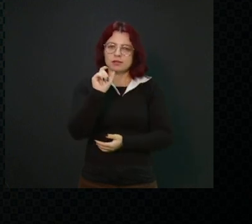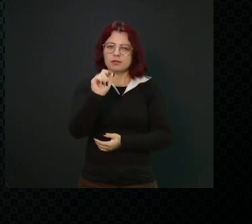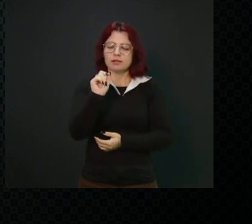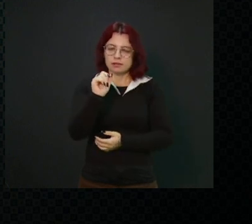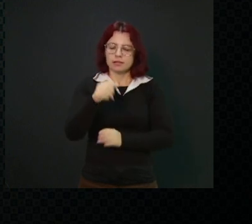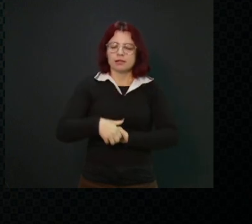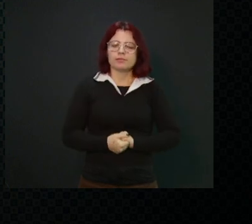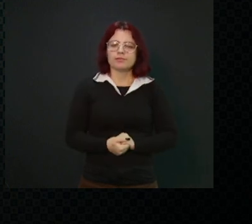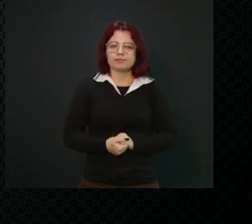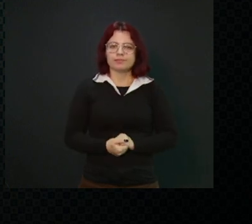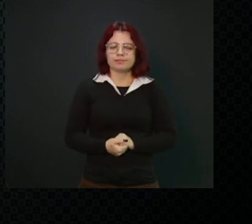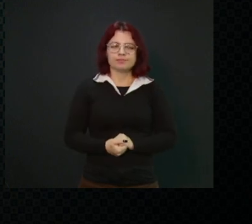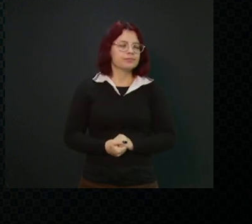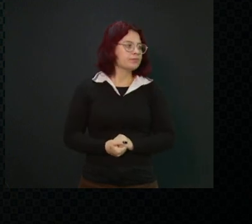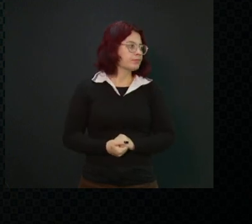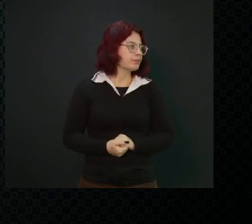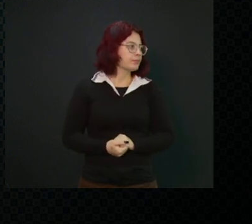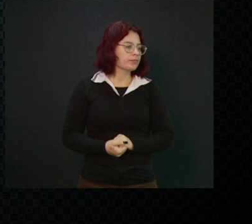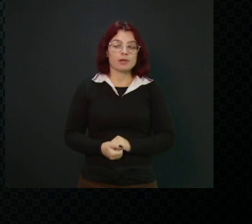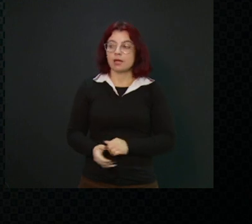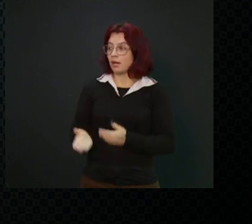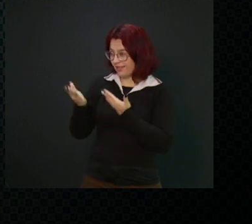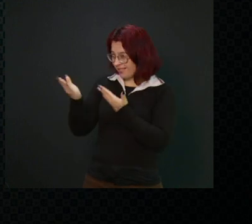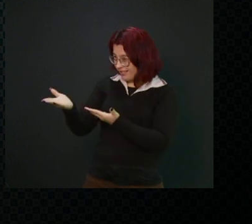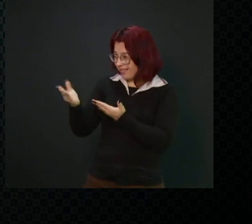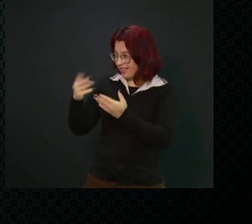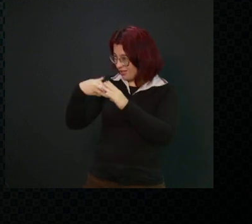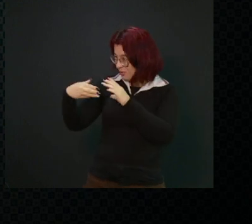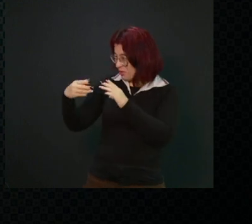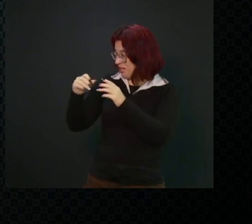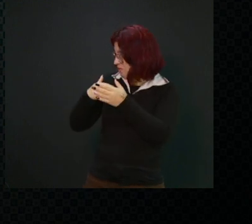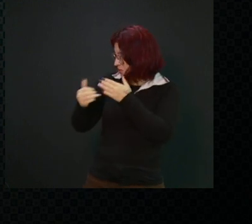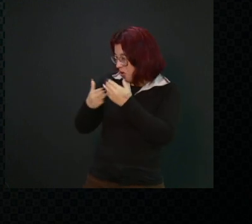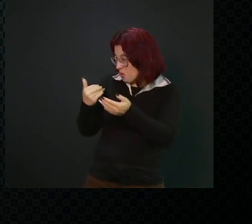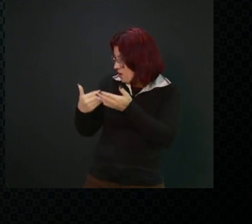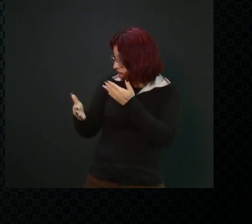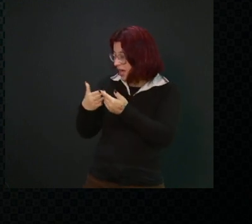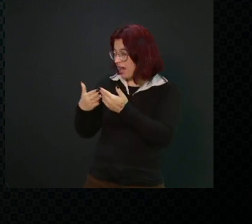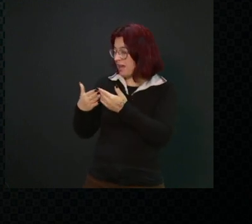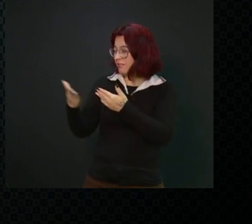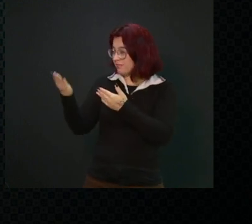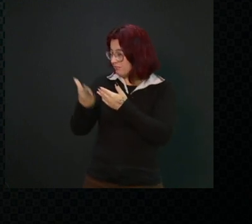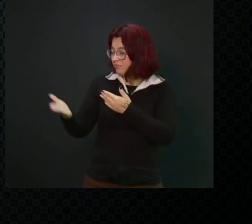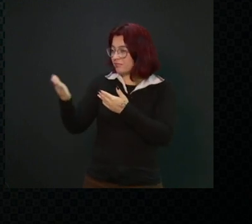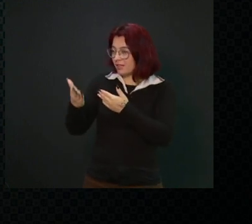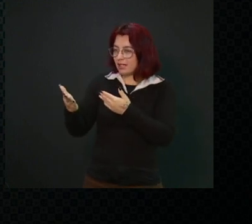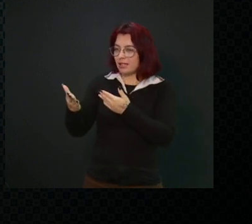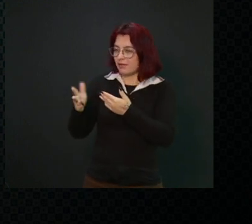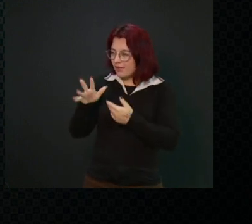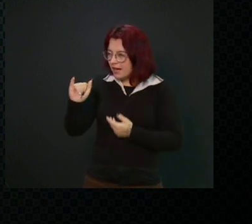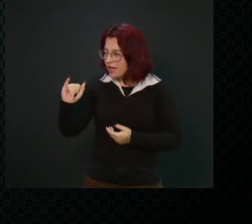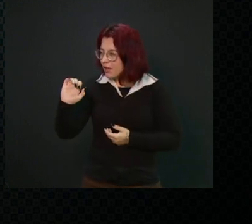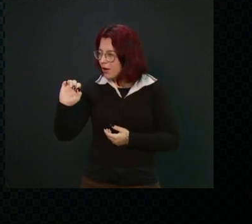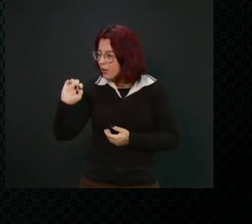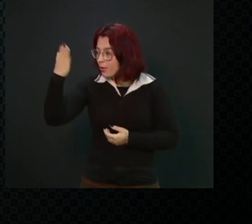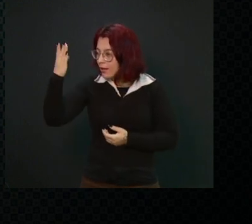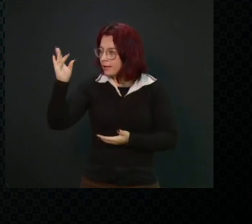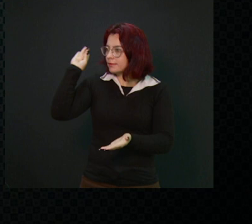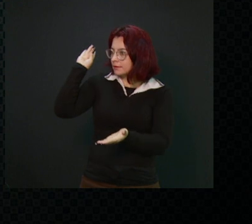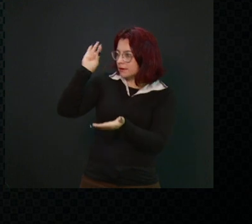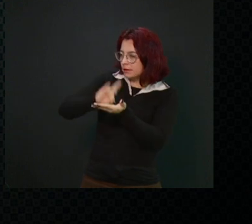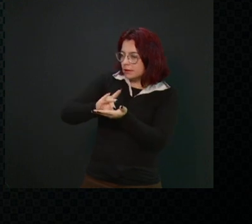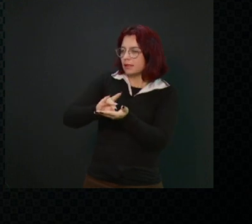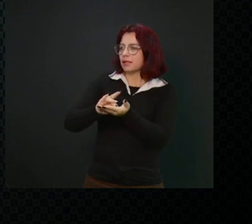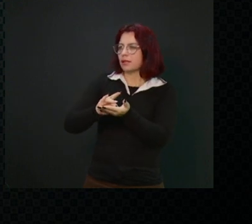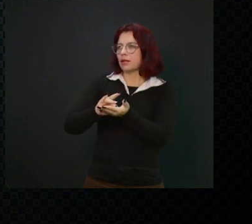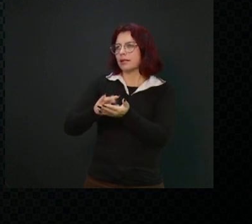realmente à cegueira. Essa síndrome ela pode ocorrer em qualquer fase, né, Carol? Não quer dizer que sempre vai ocorrer ali.